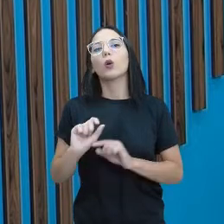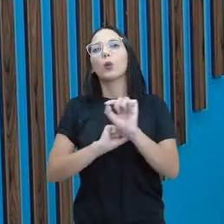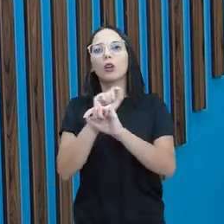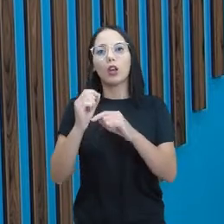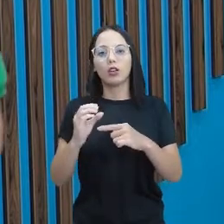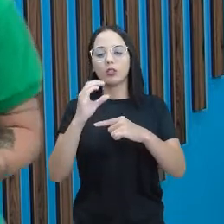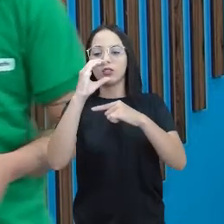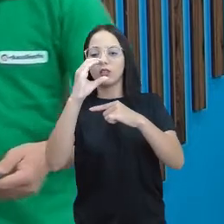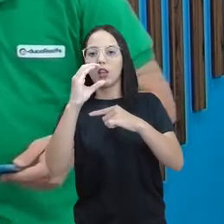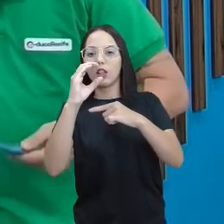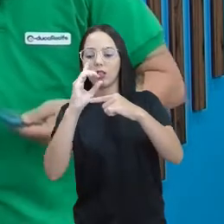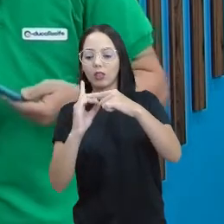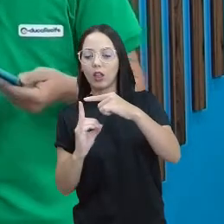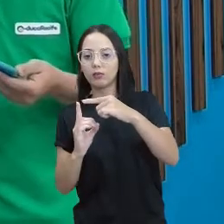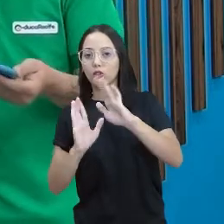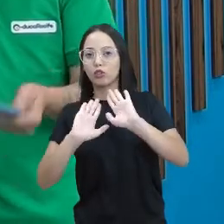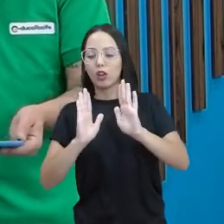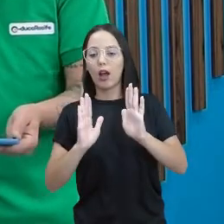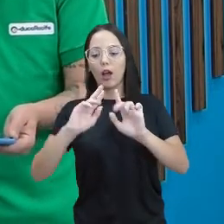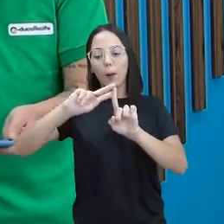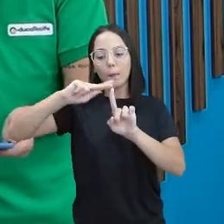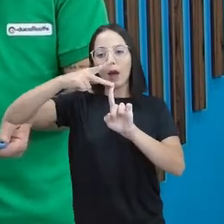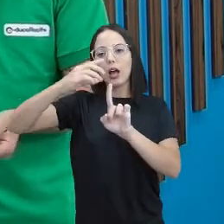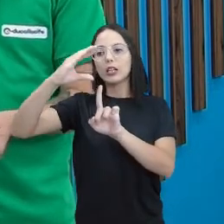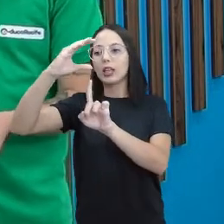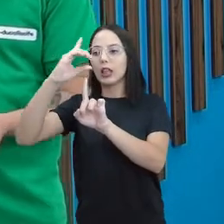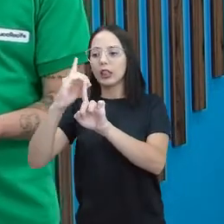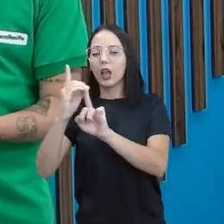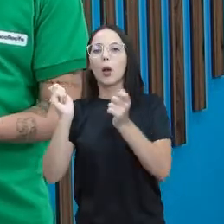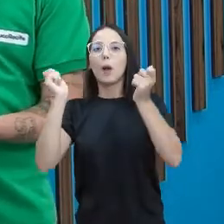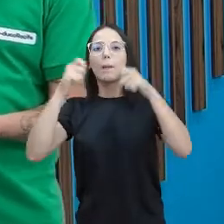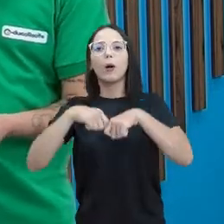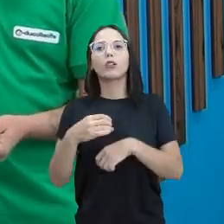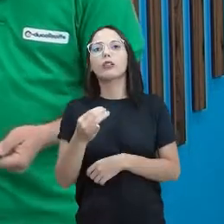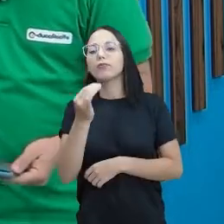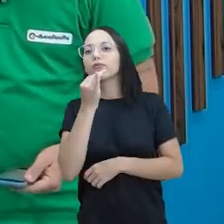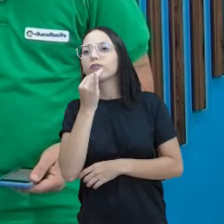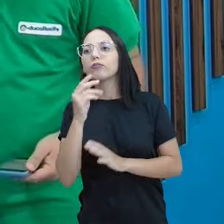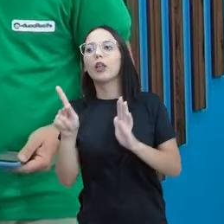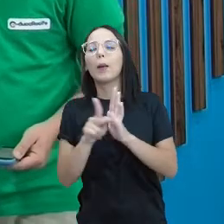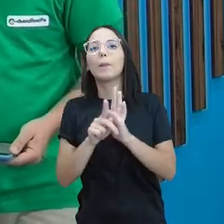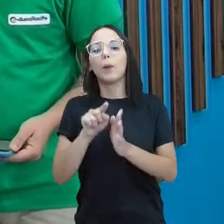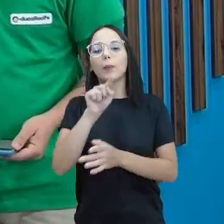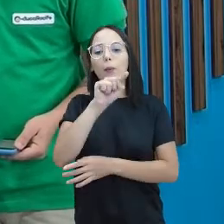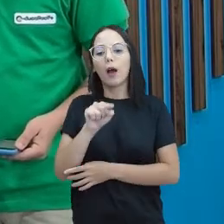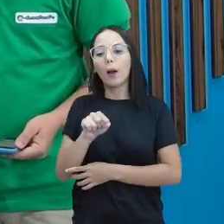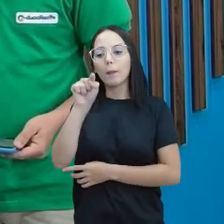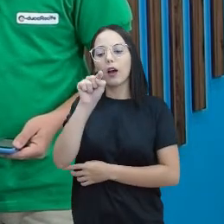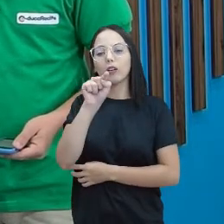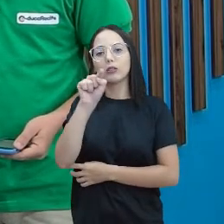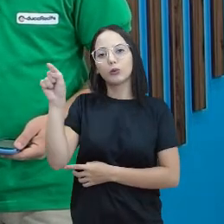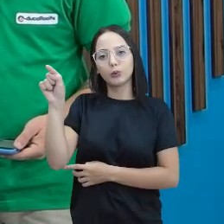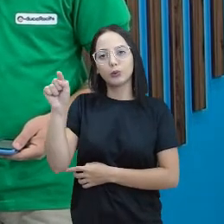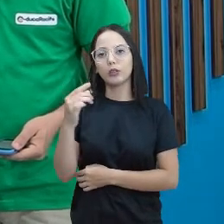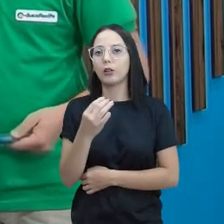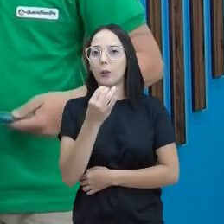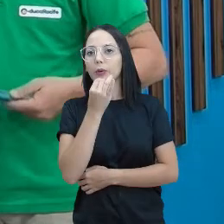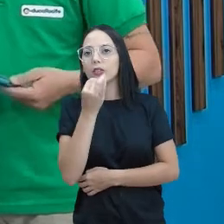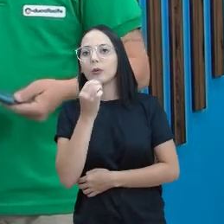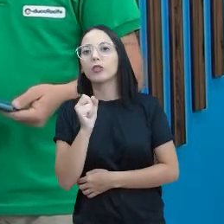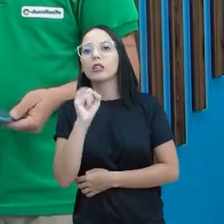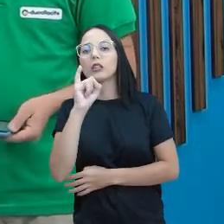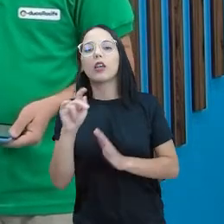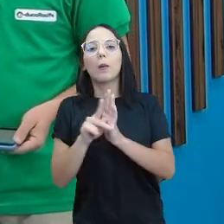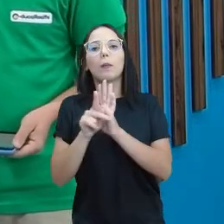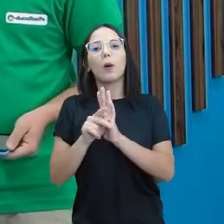expoente racional, você pode escrevê-la de forma a ter uma radiciação. Então no caso aí, se